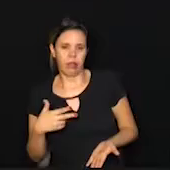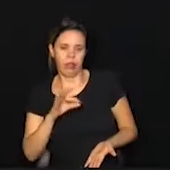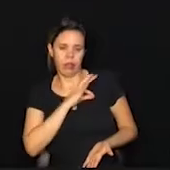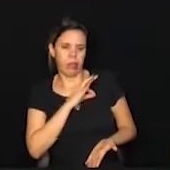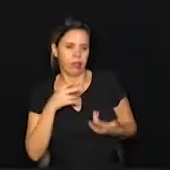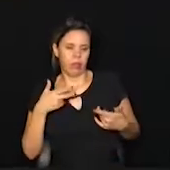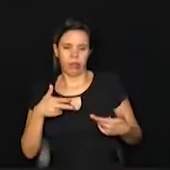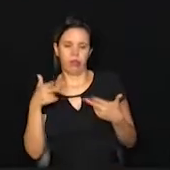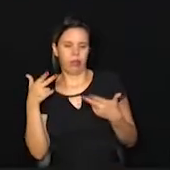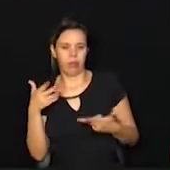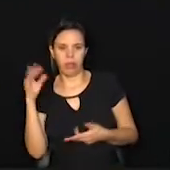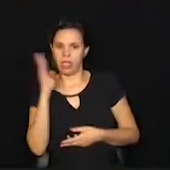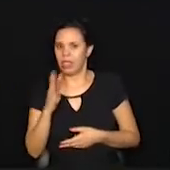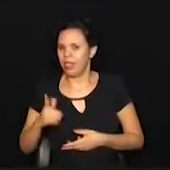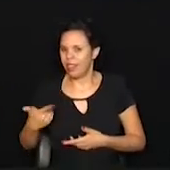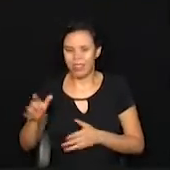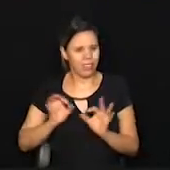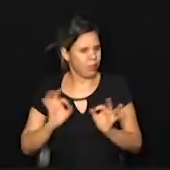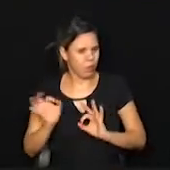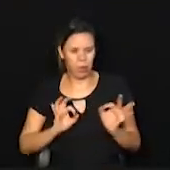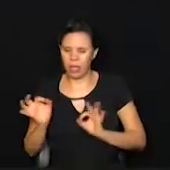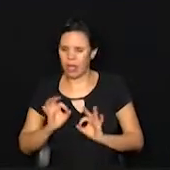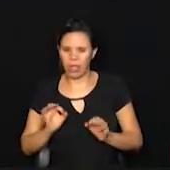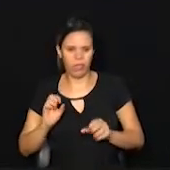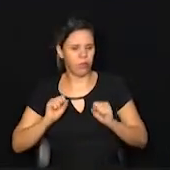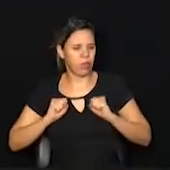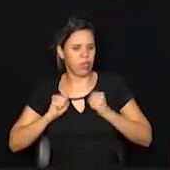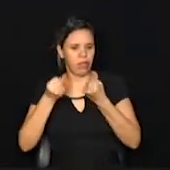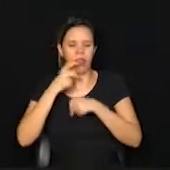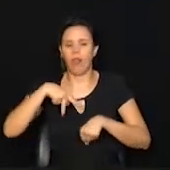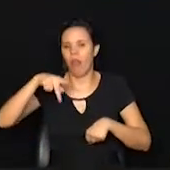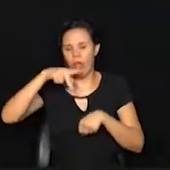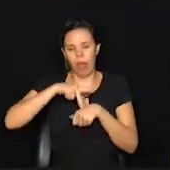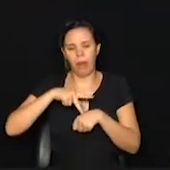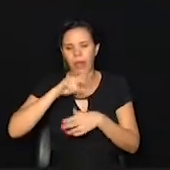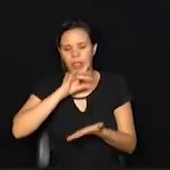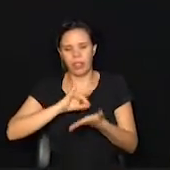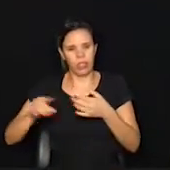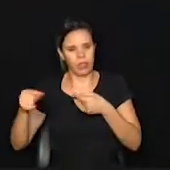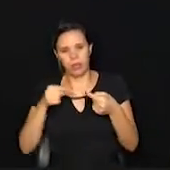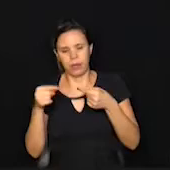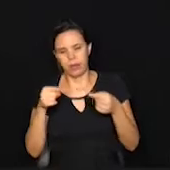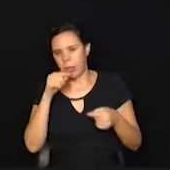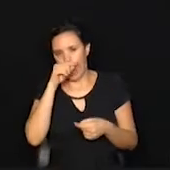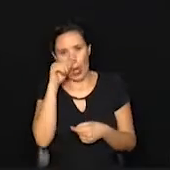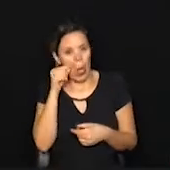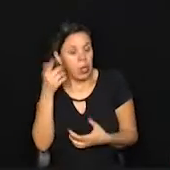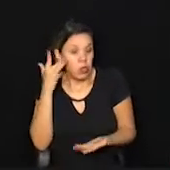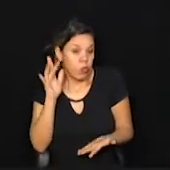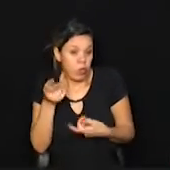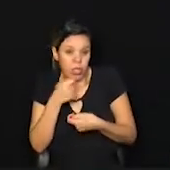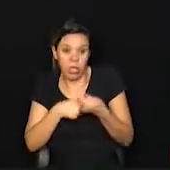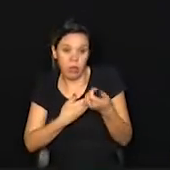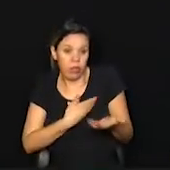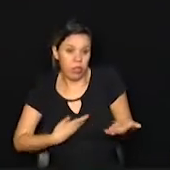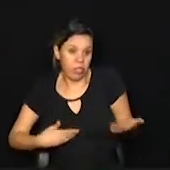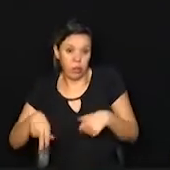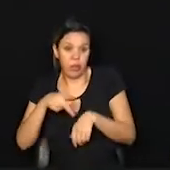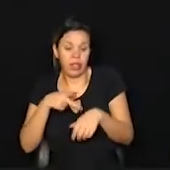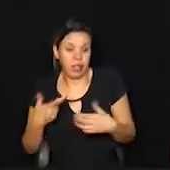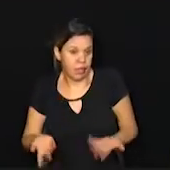não estão preparados para defender o País dos seus inimigos externos e não sabe governar o país